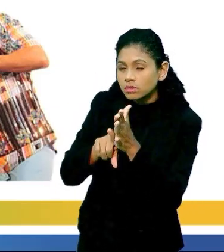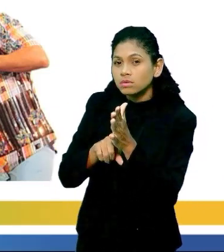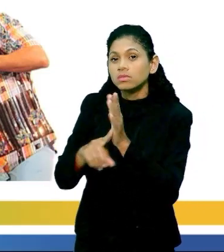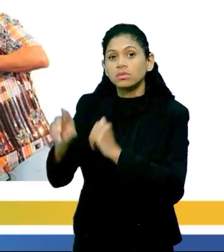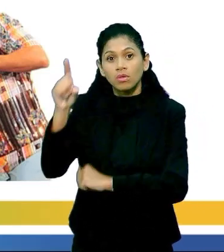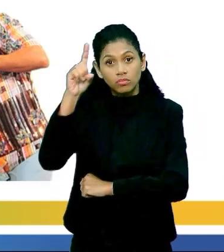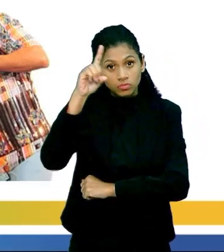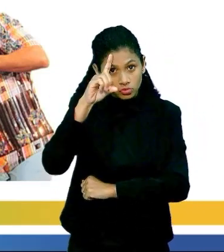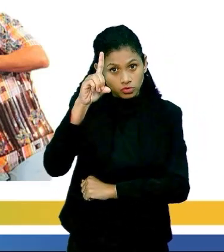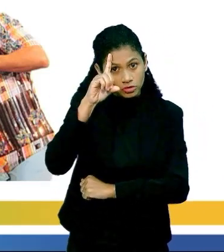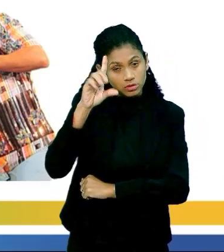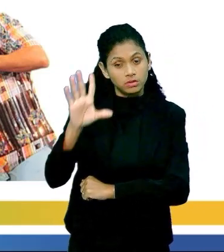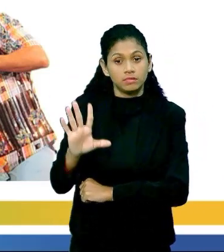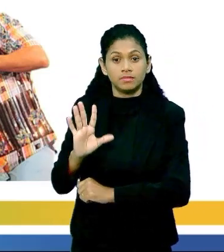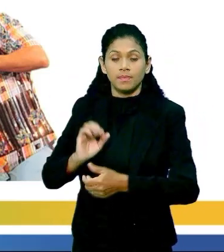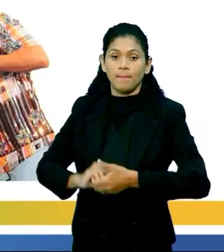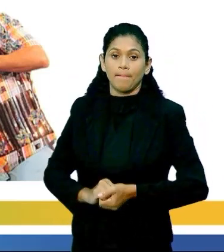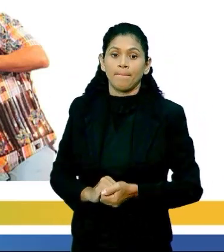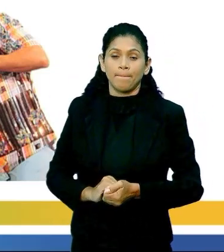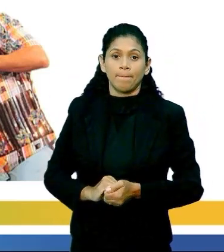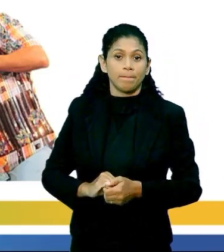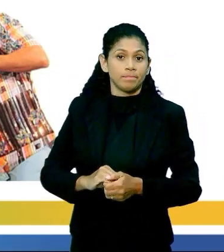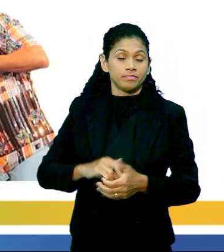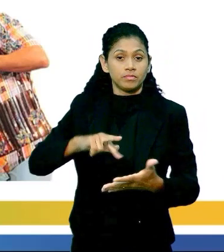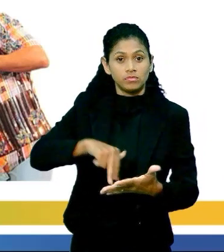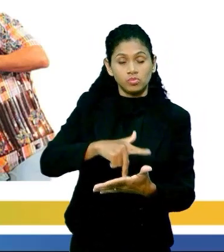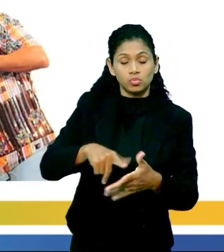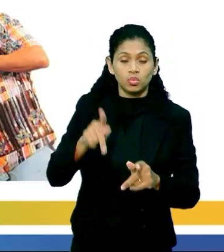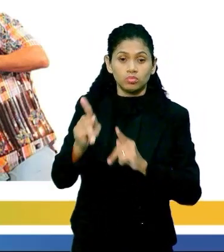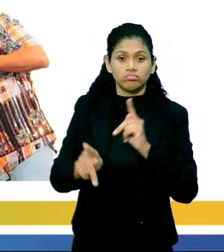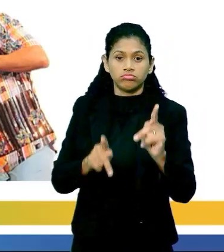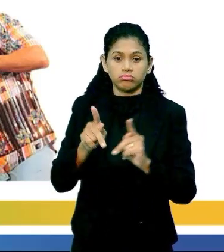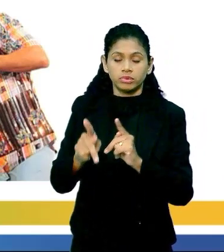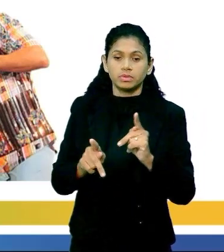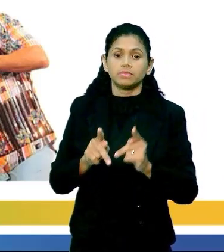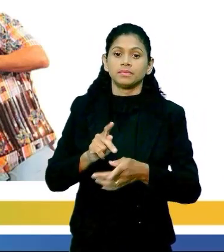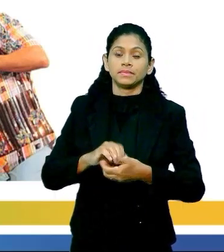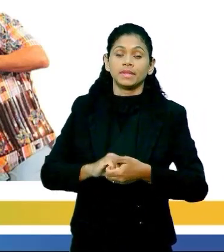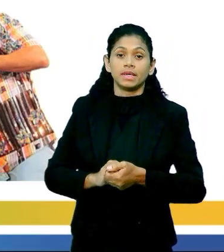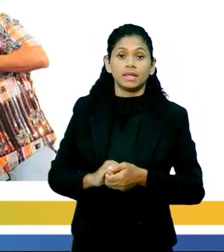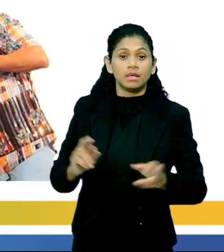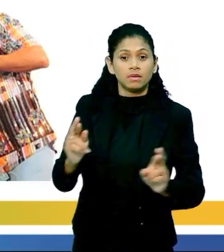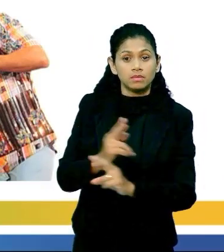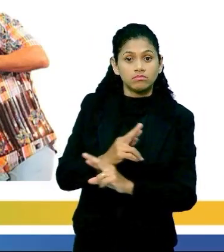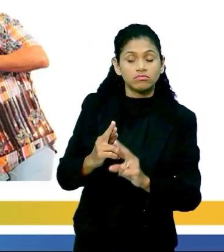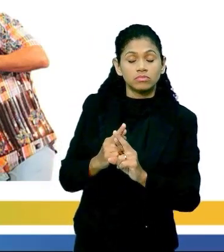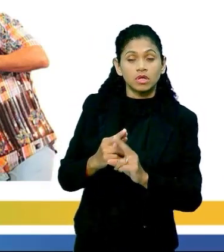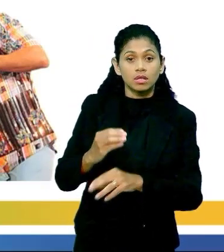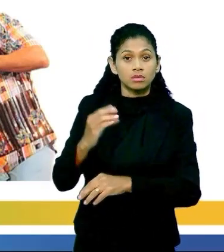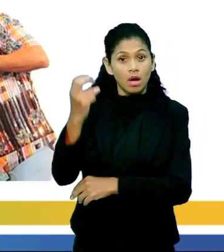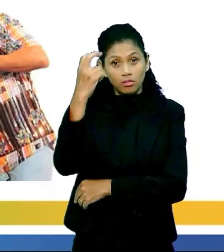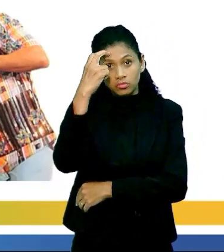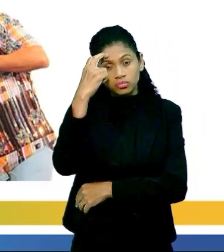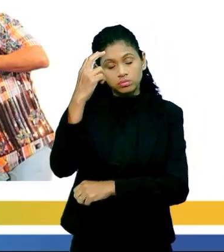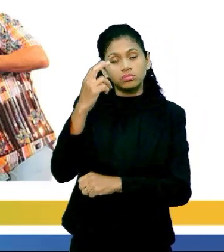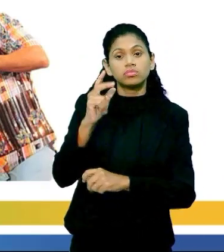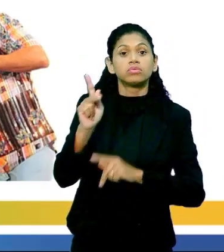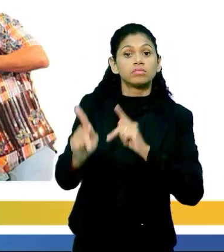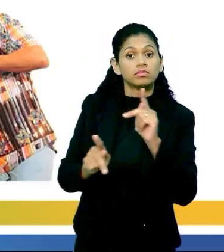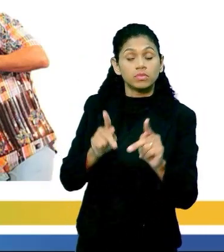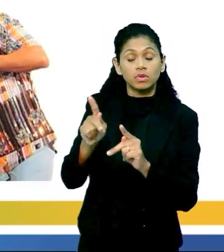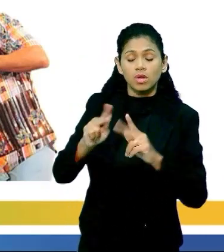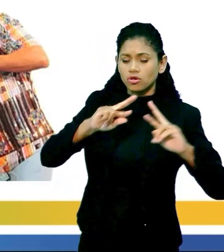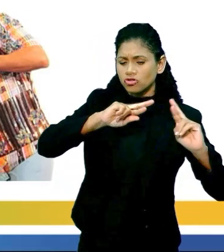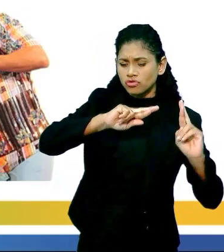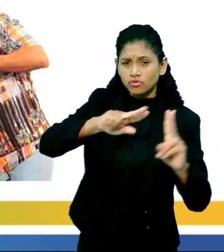popular. Então vamos lá, ó. Danças populares são danças inerentes a culturas populares de diferentes povos, ou seja,